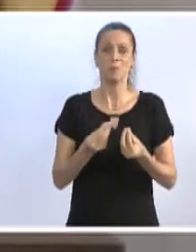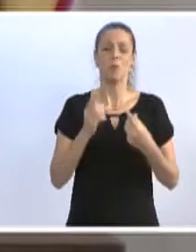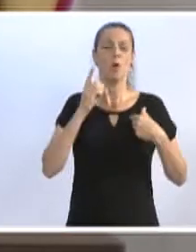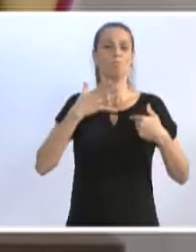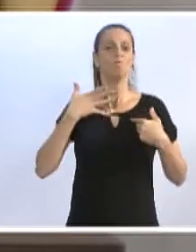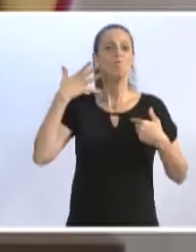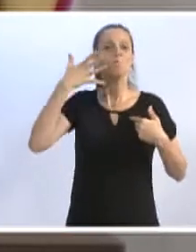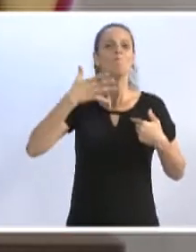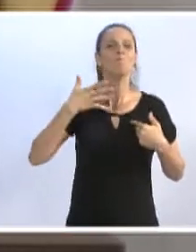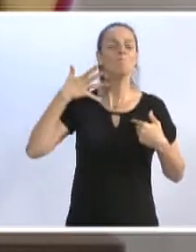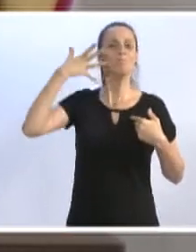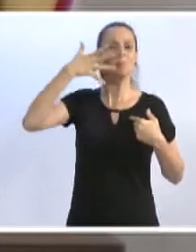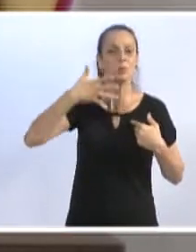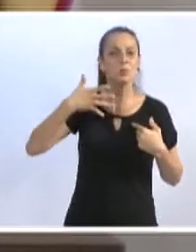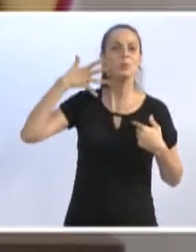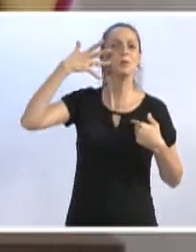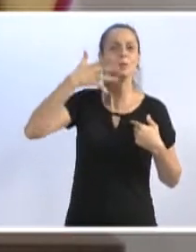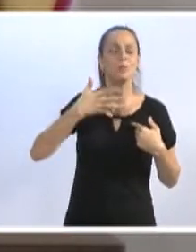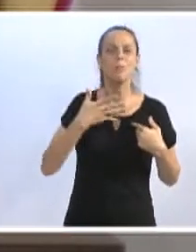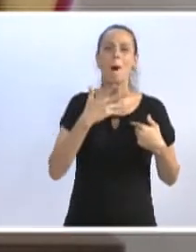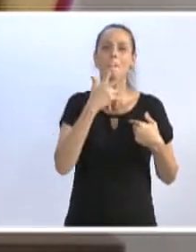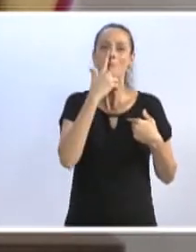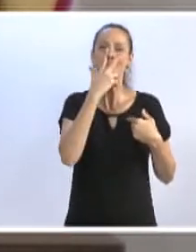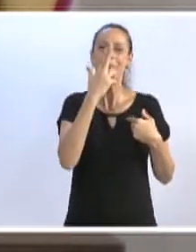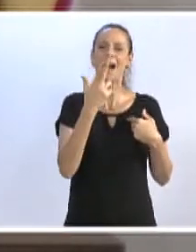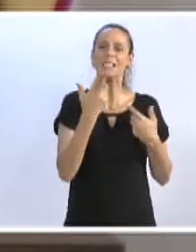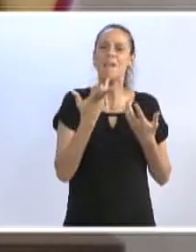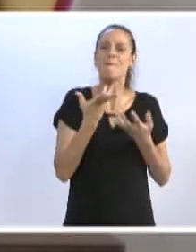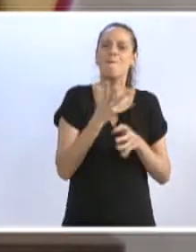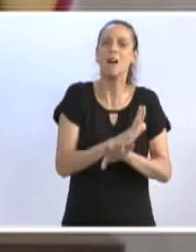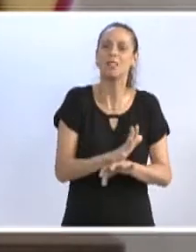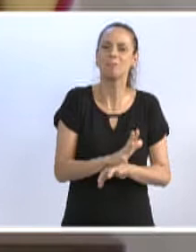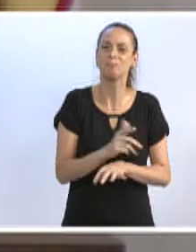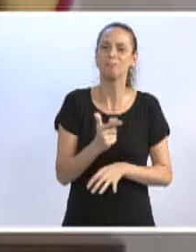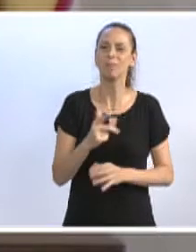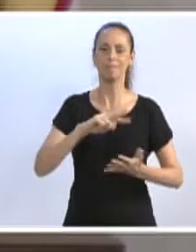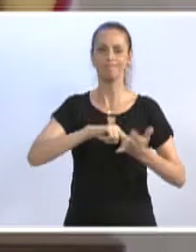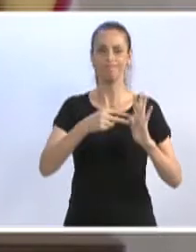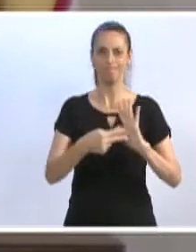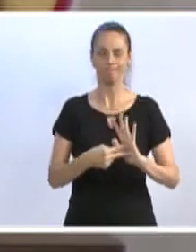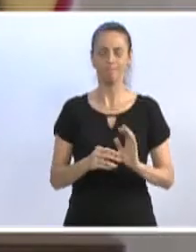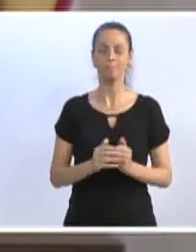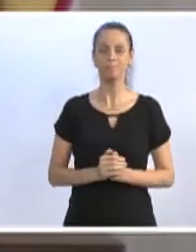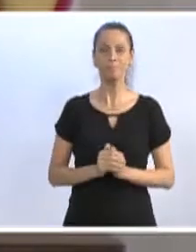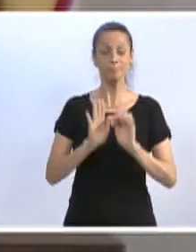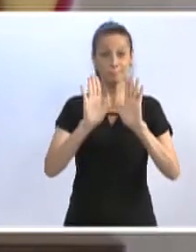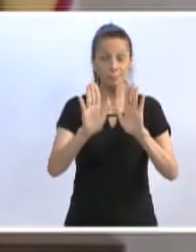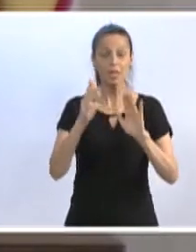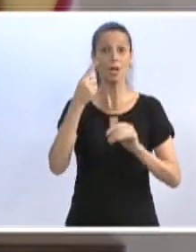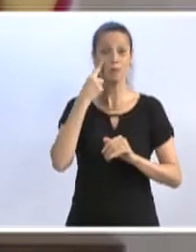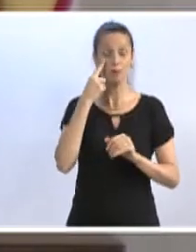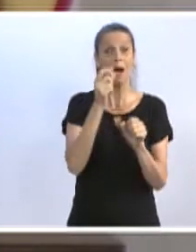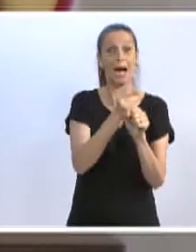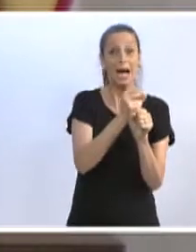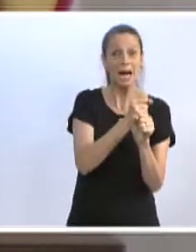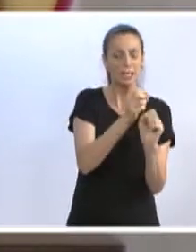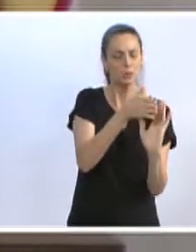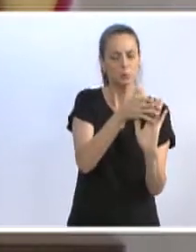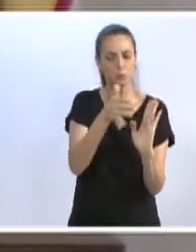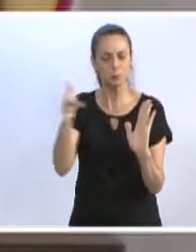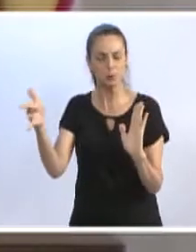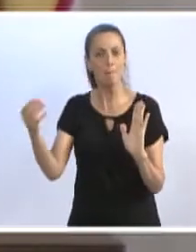discurso ficará vazio. Sobre a pós-modernidade, então, talvez alguns marcos para nos localizarmos. O